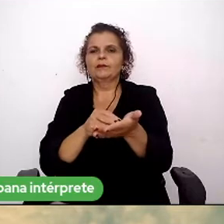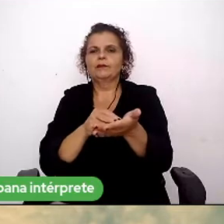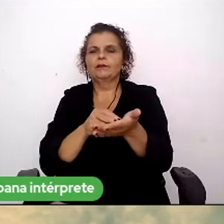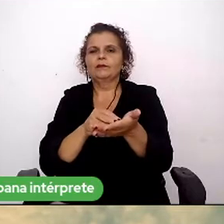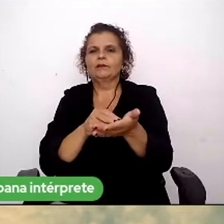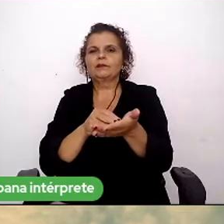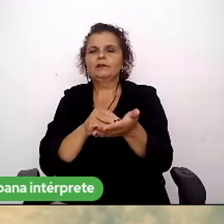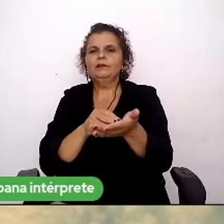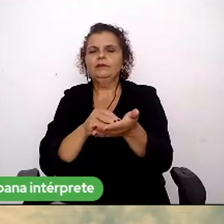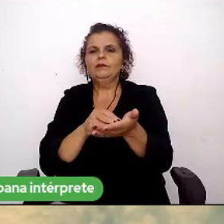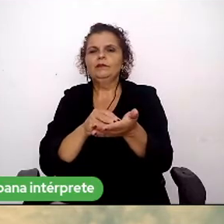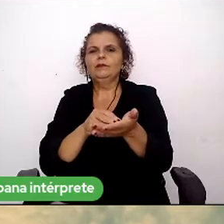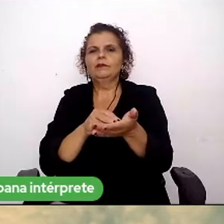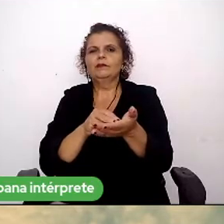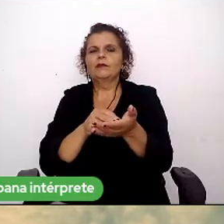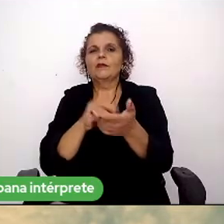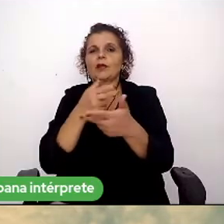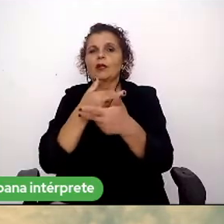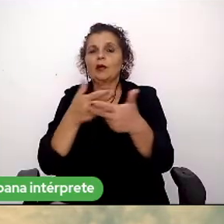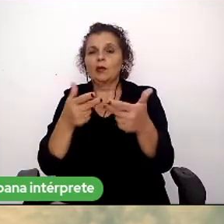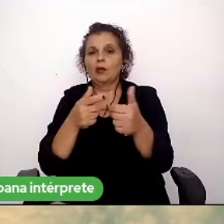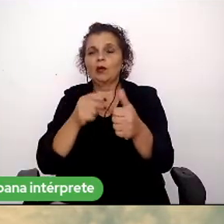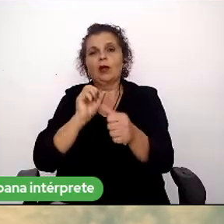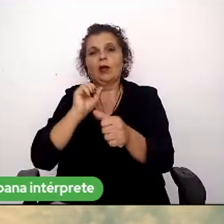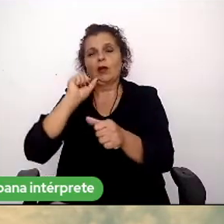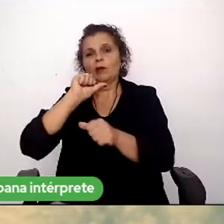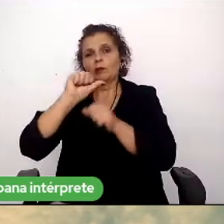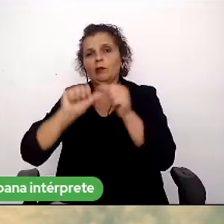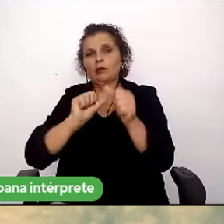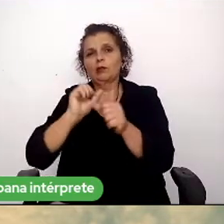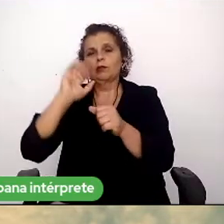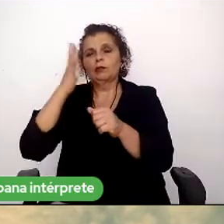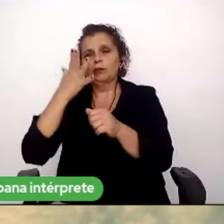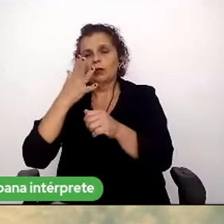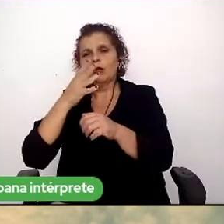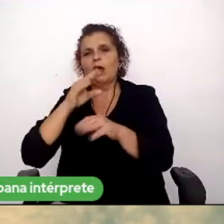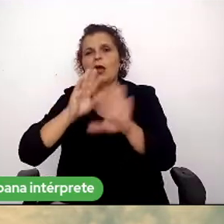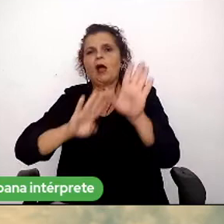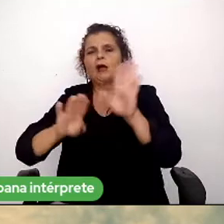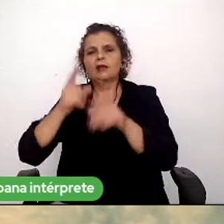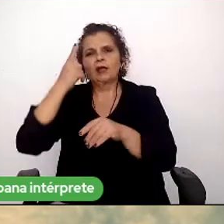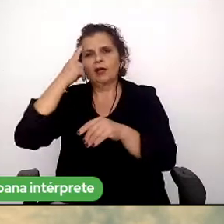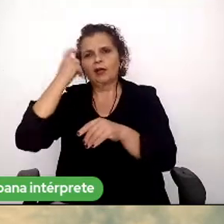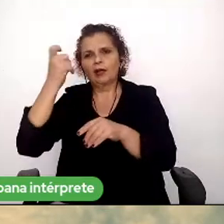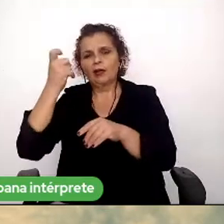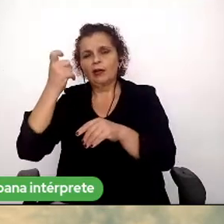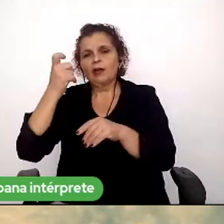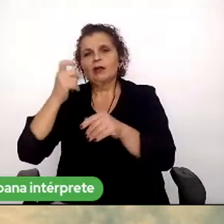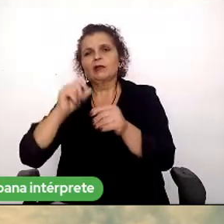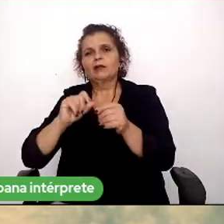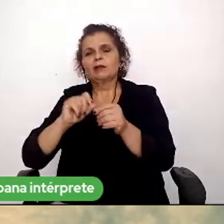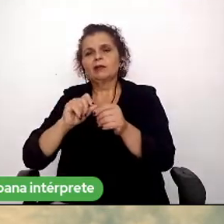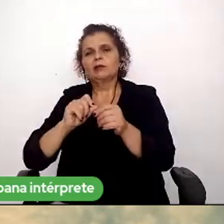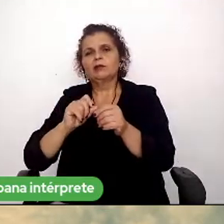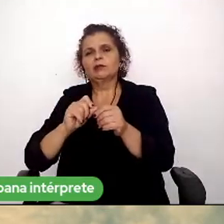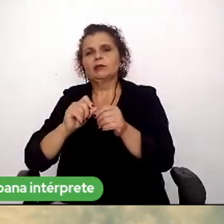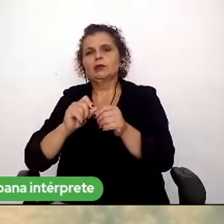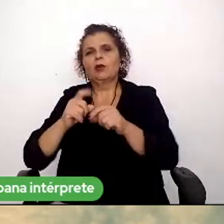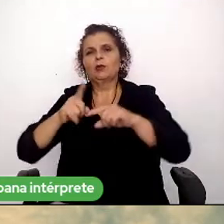Pode ser sim. Uma das coisas que acontece dentro do ciclo de feedback é que às vezes a gente chega numa ideação que não vai ser um incremento do